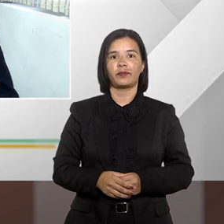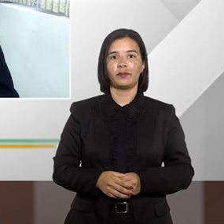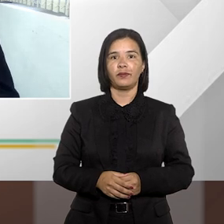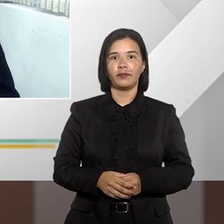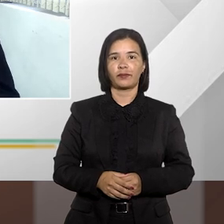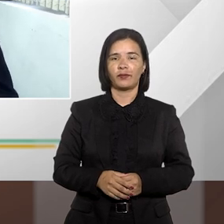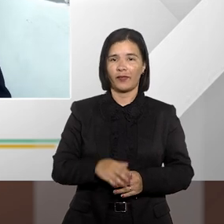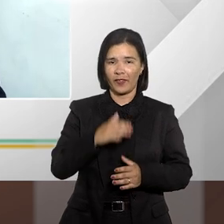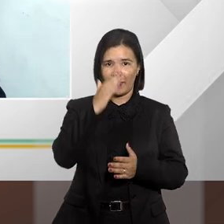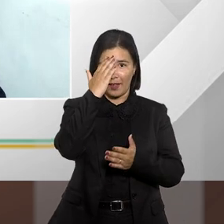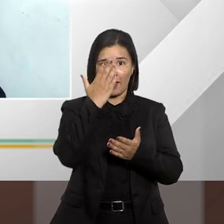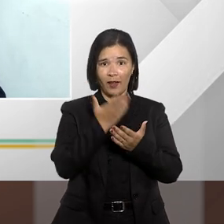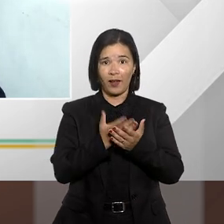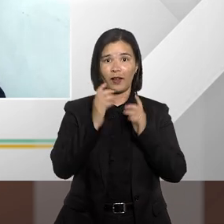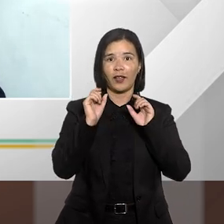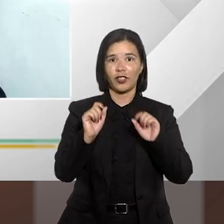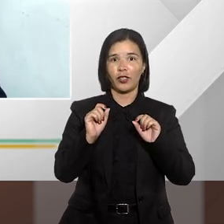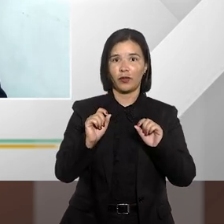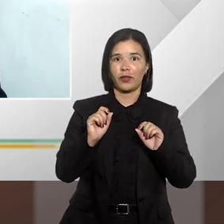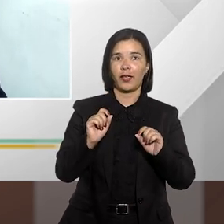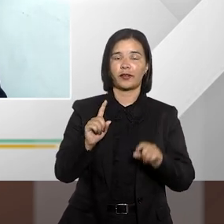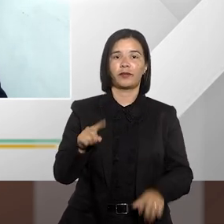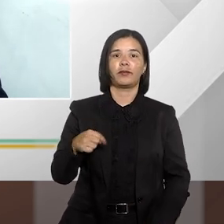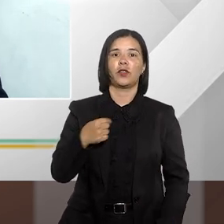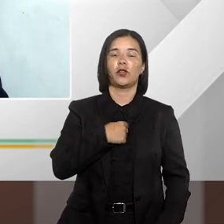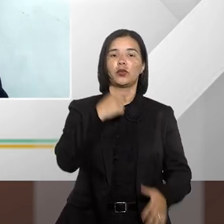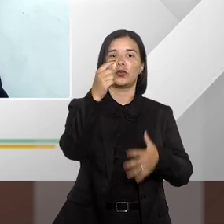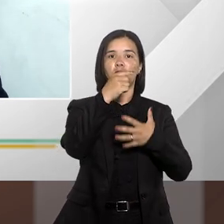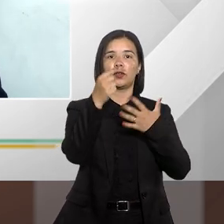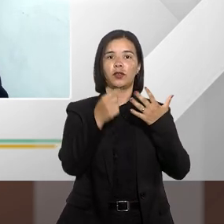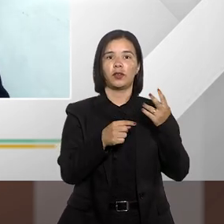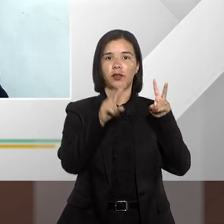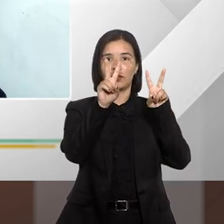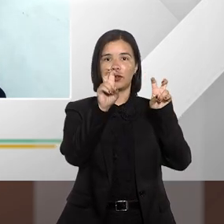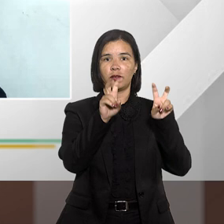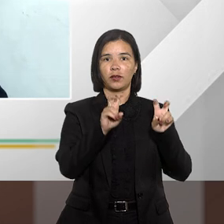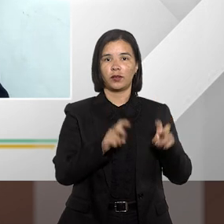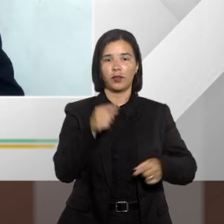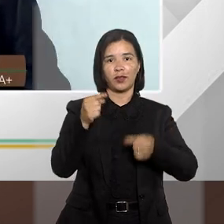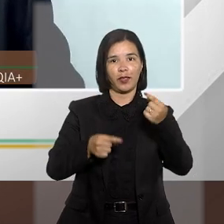Eu acredito que a gente tem tratado aqui de uma série de temas importantes relacionados